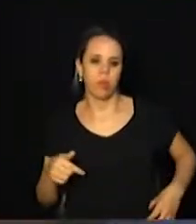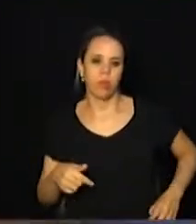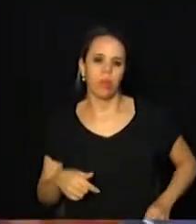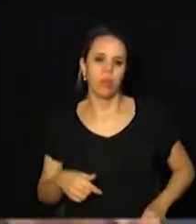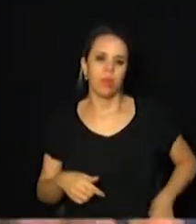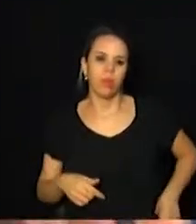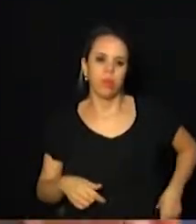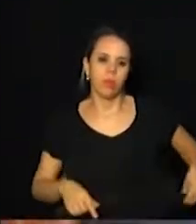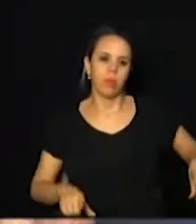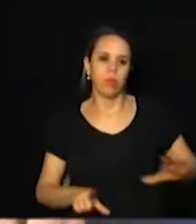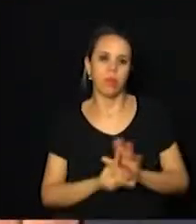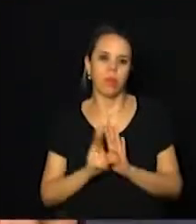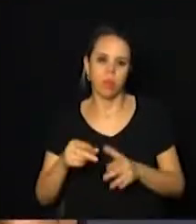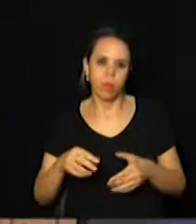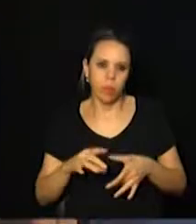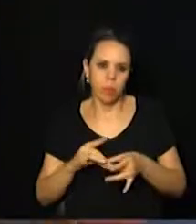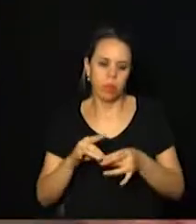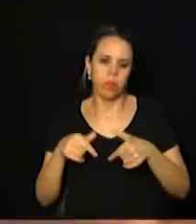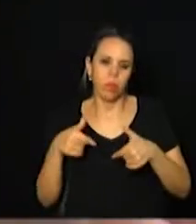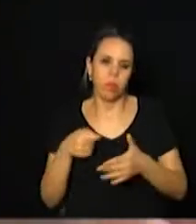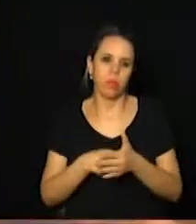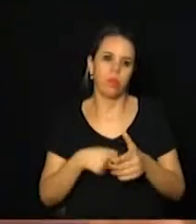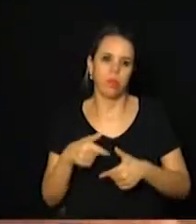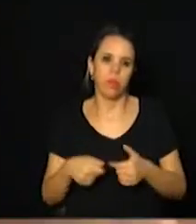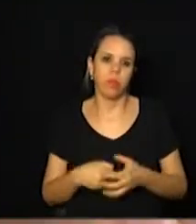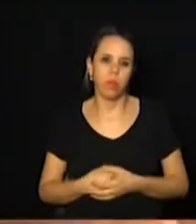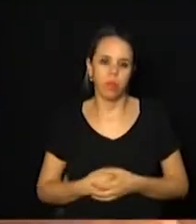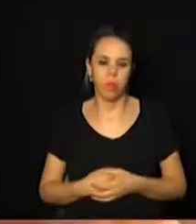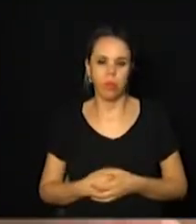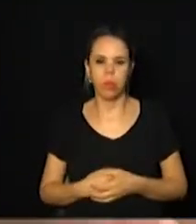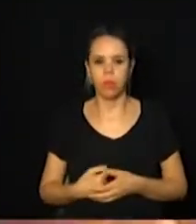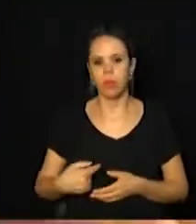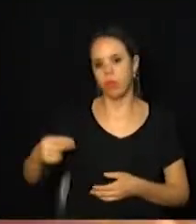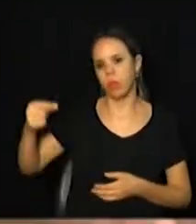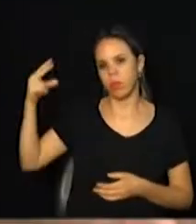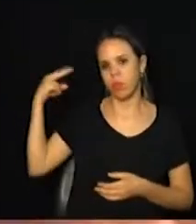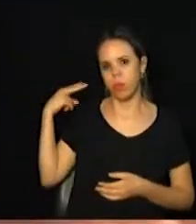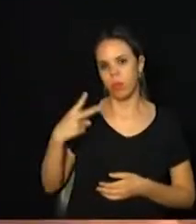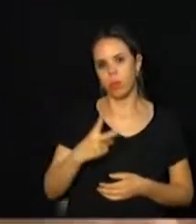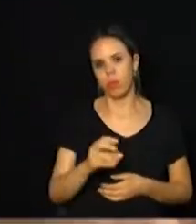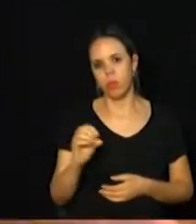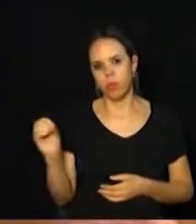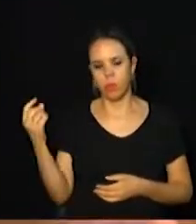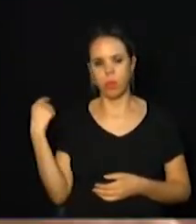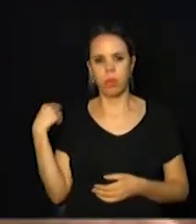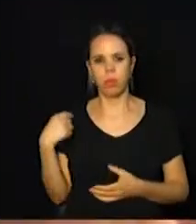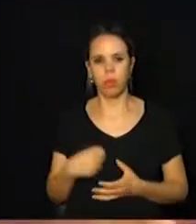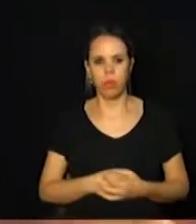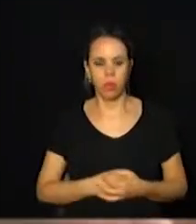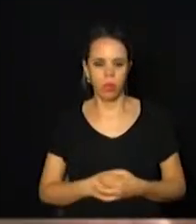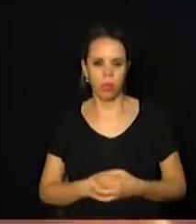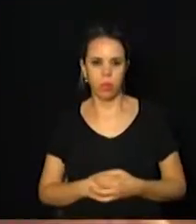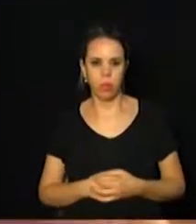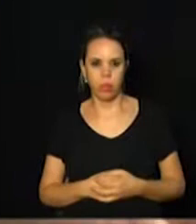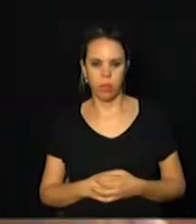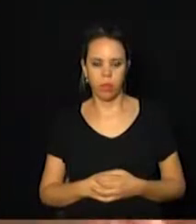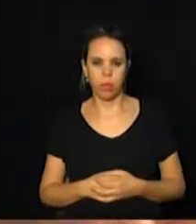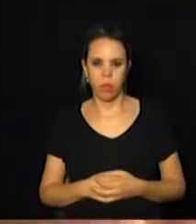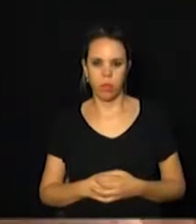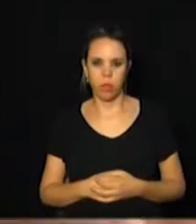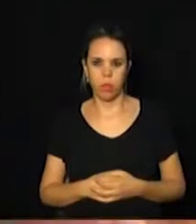essa casa nem sempre está na frente da Luta dos trabalhadores na época em 2 mil contra